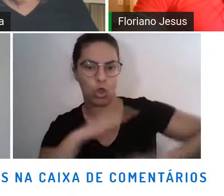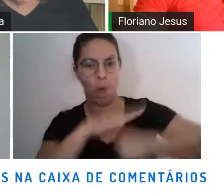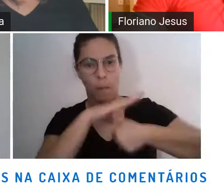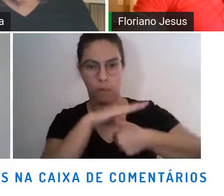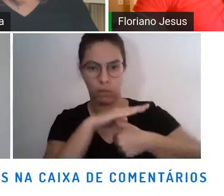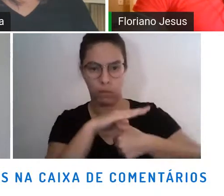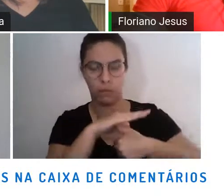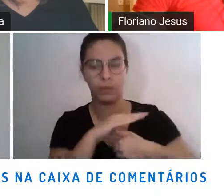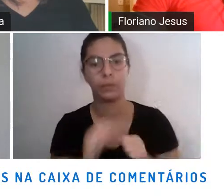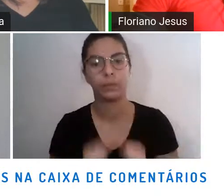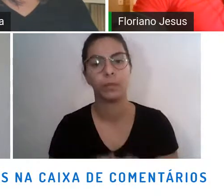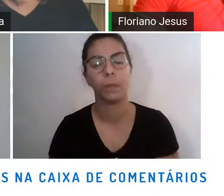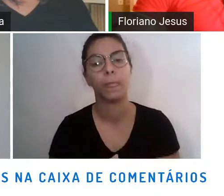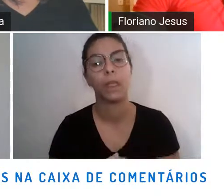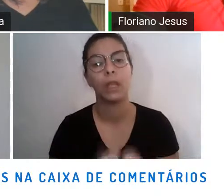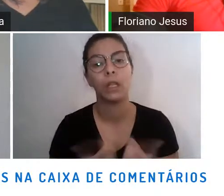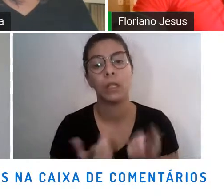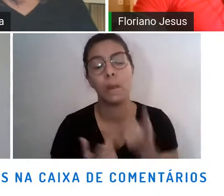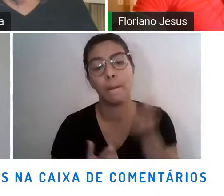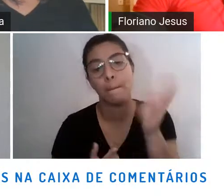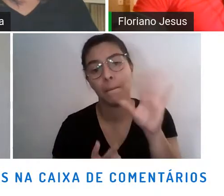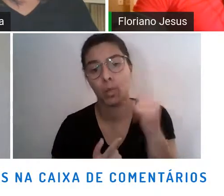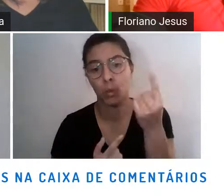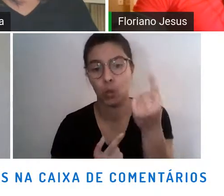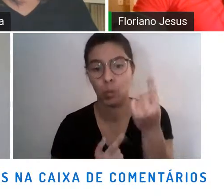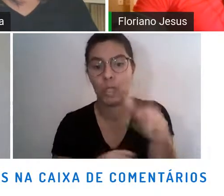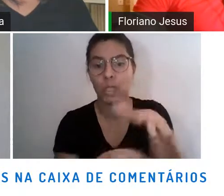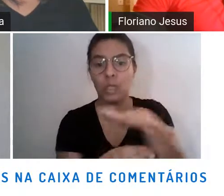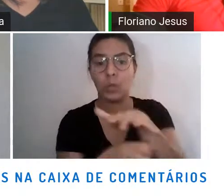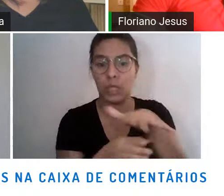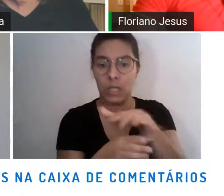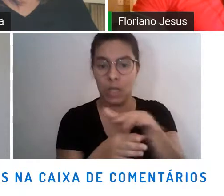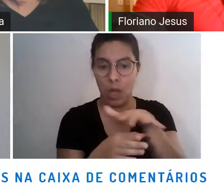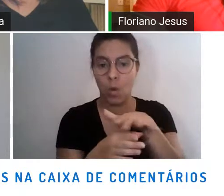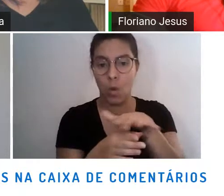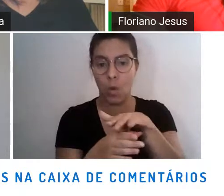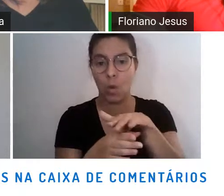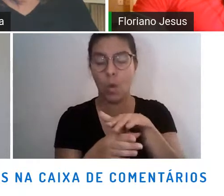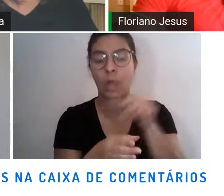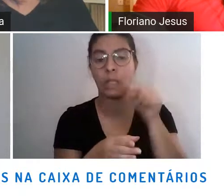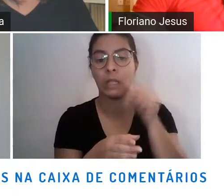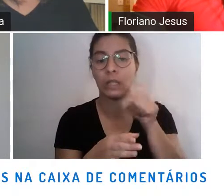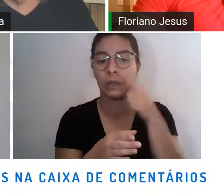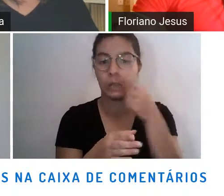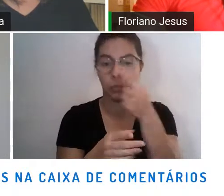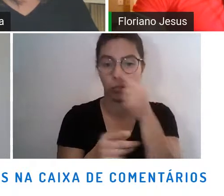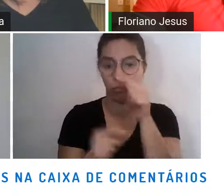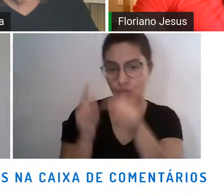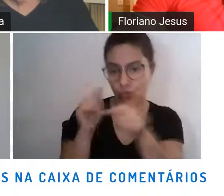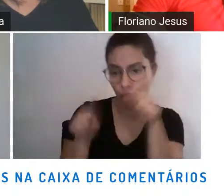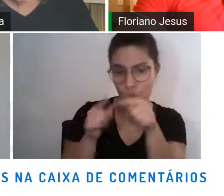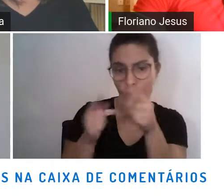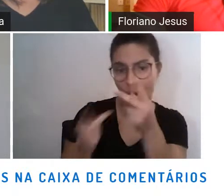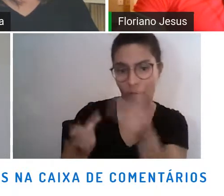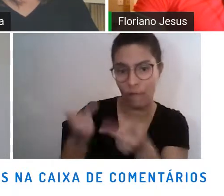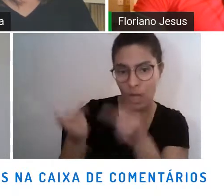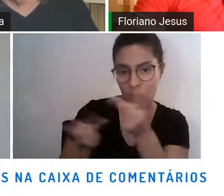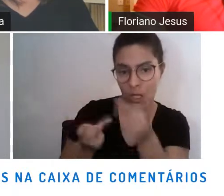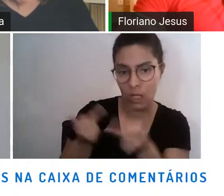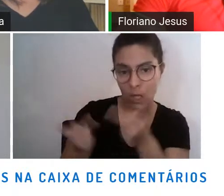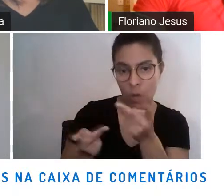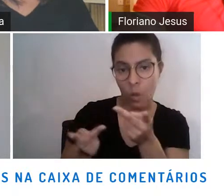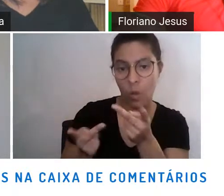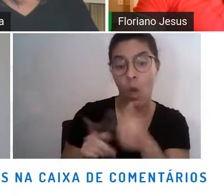depois existe outra situação. Em termos classificativos, a canoagem, eu vindo do